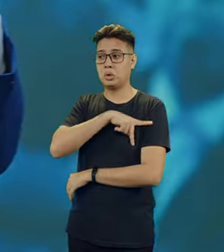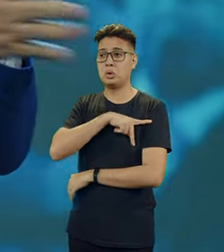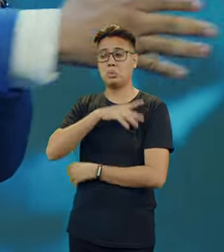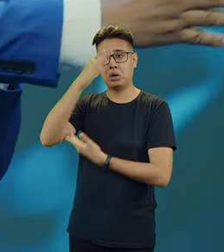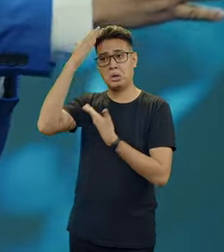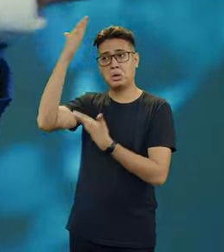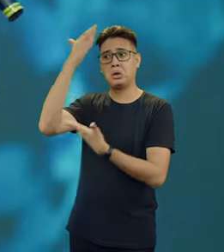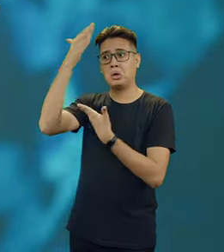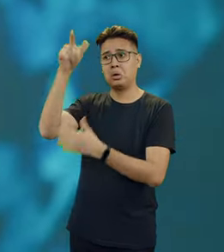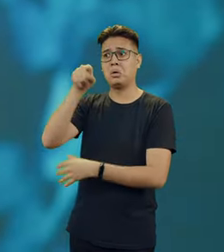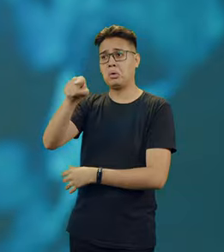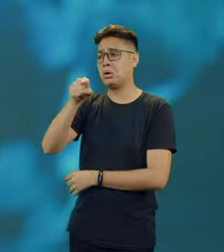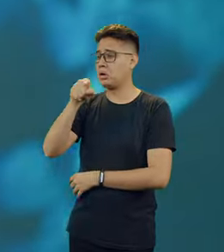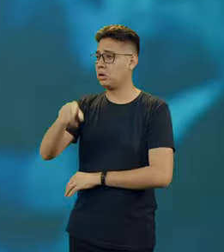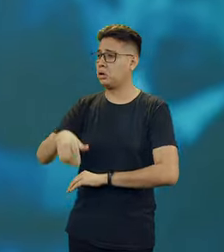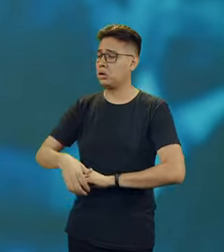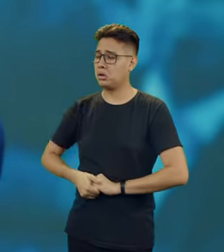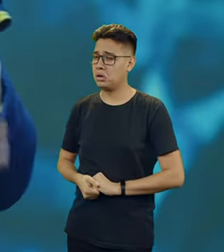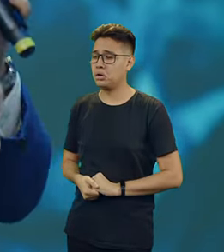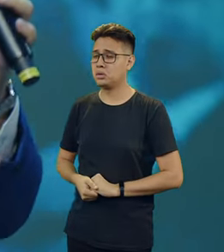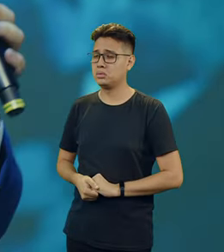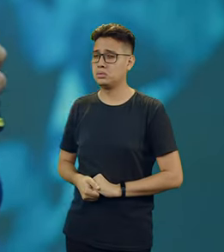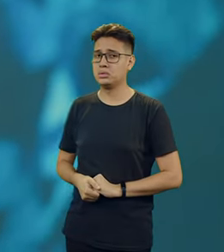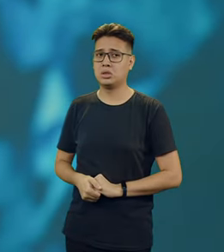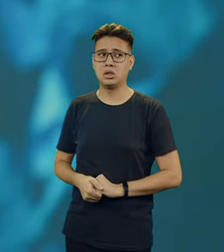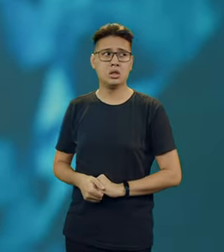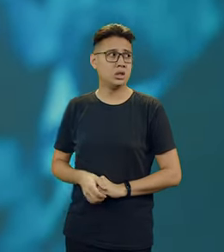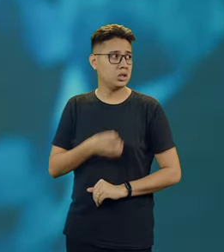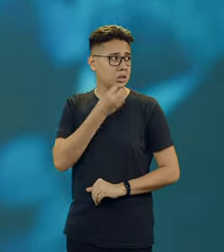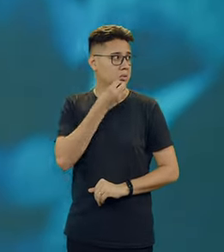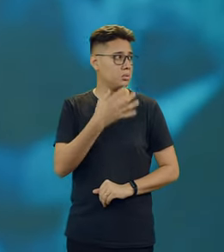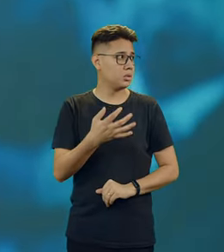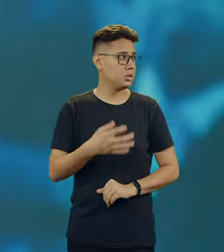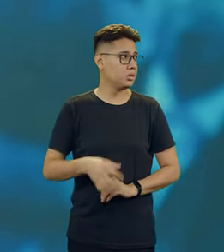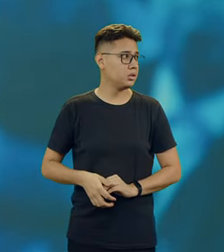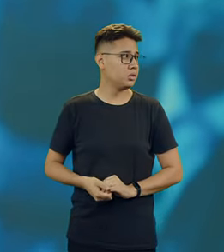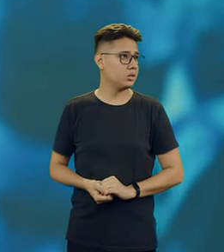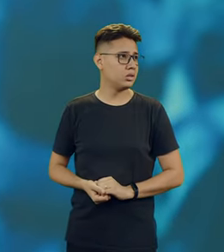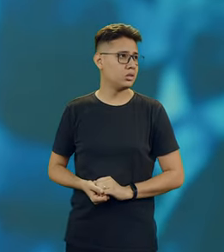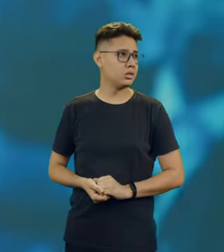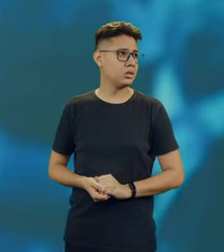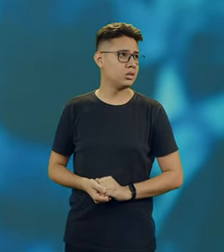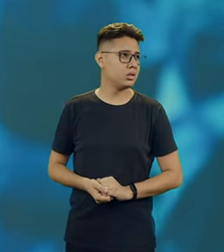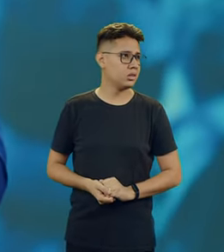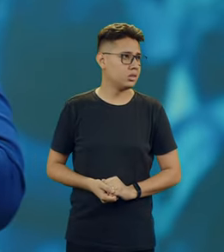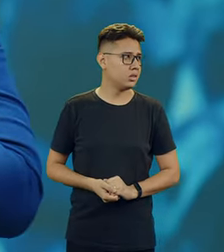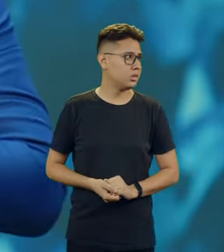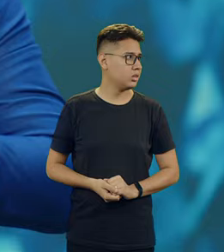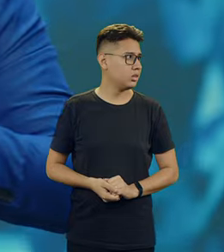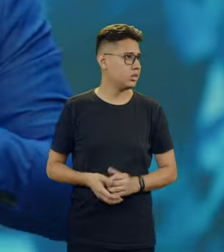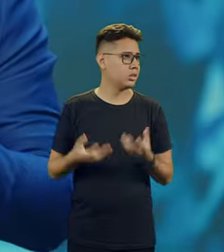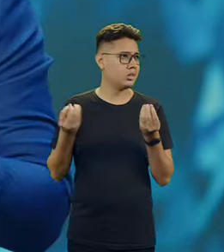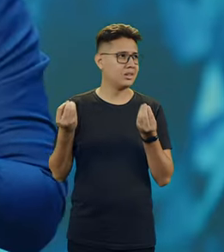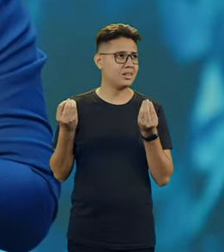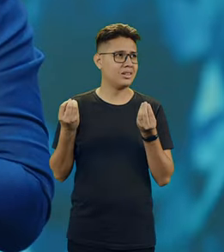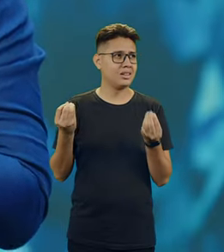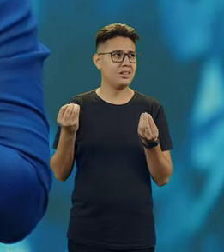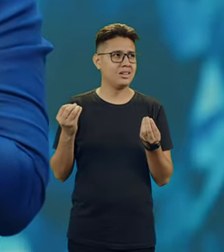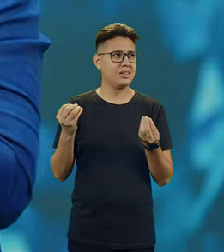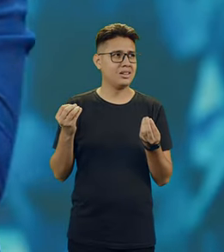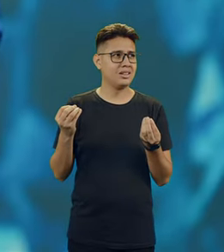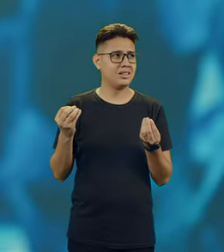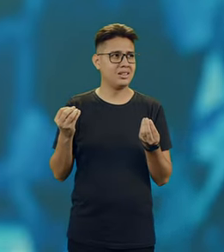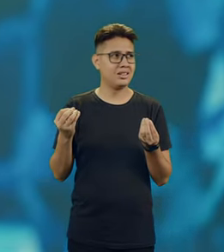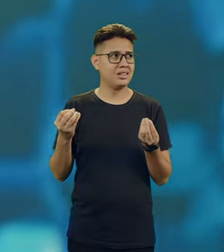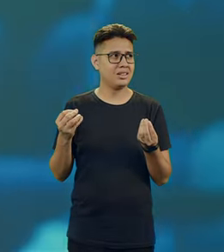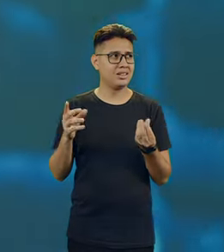olha a graça que está nesse povo. Olha a generosidade desse povo. Olha como Deus opera nesse meio.